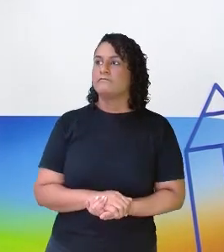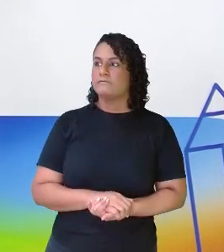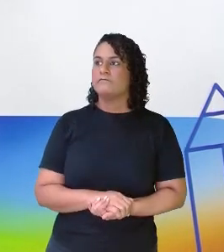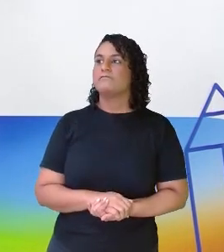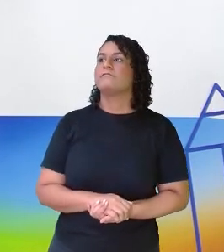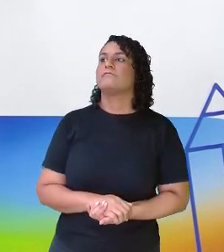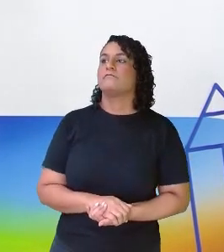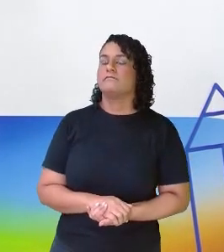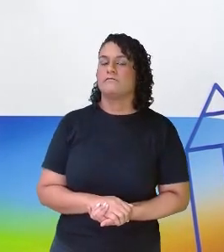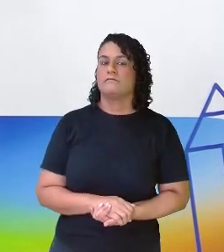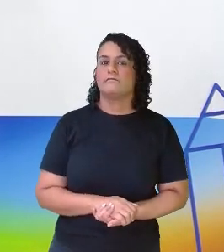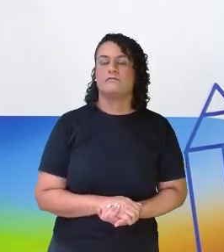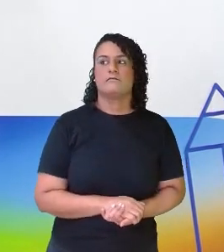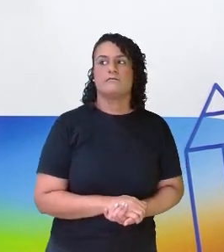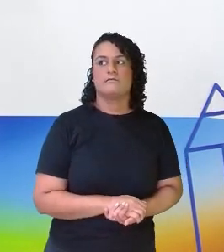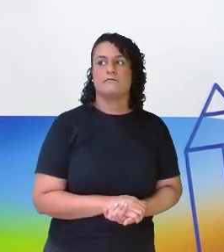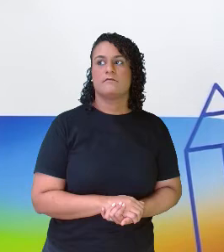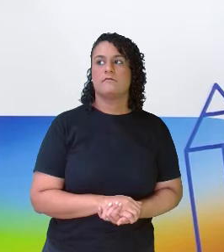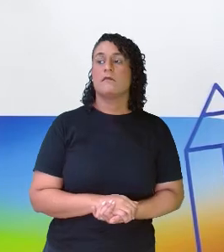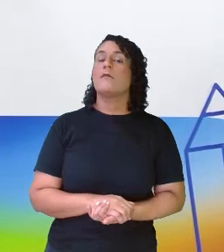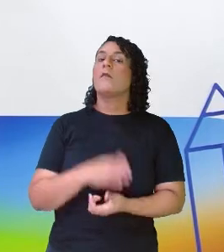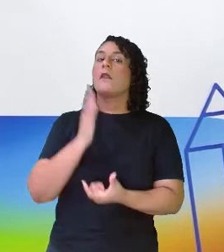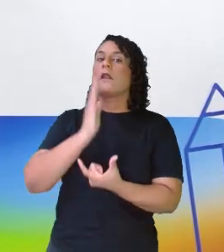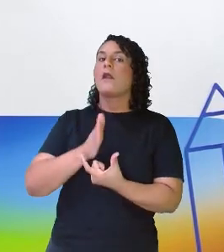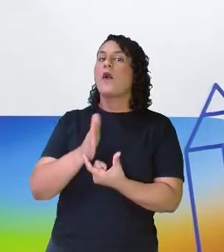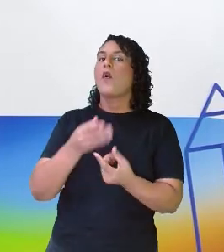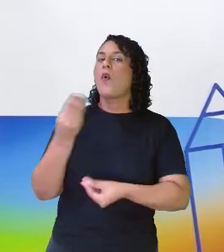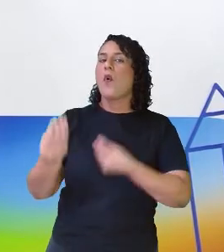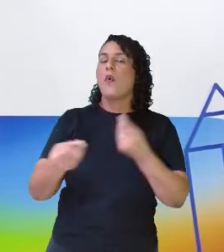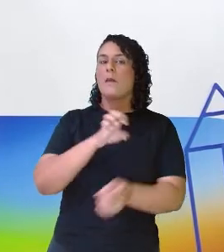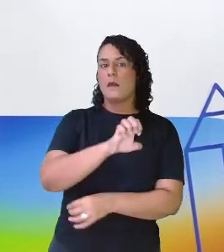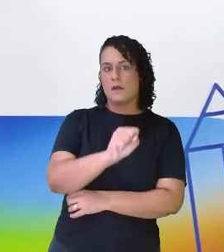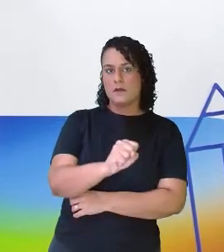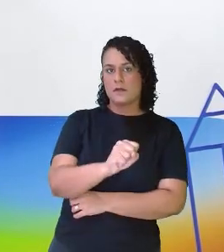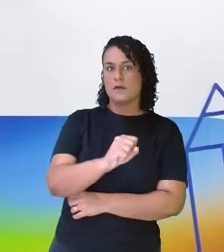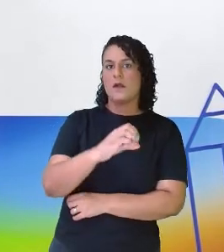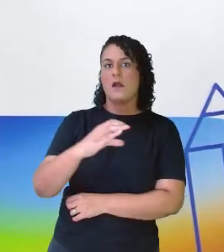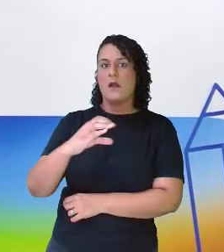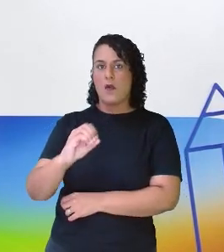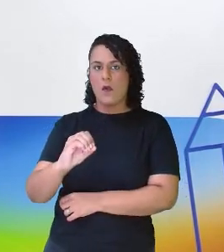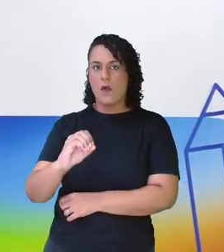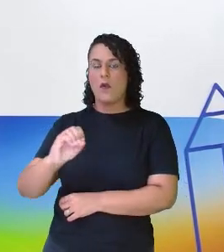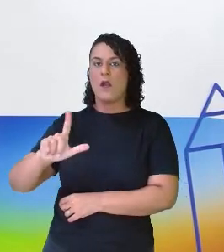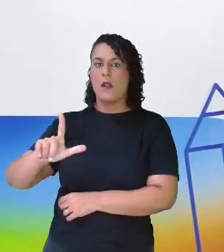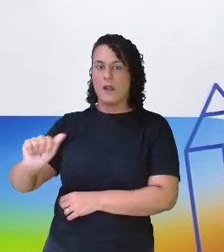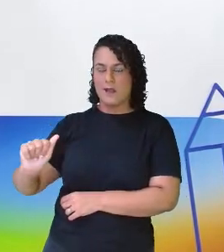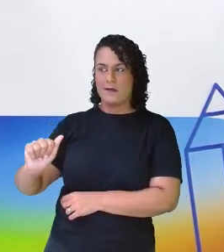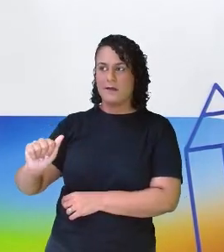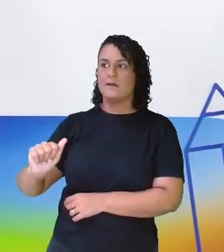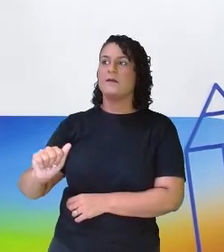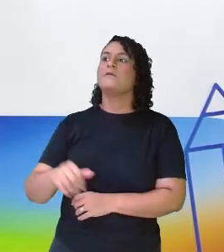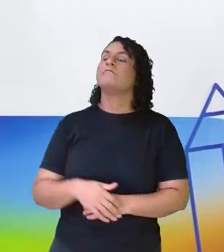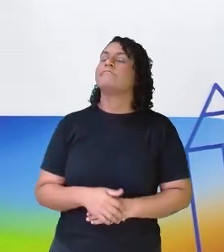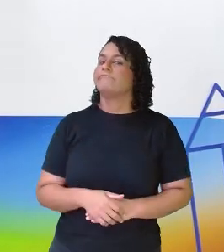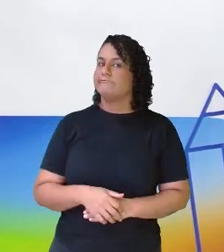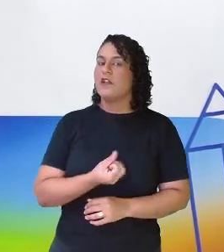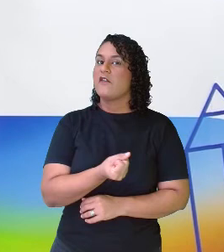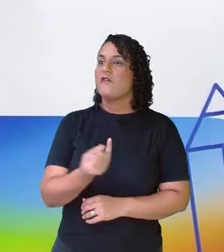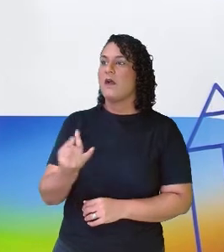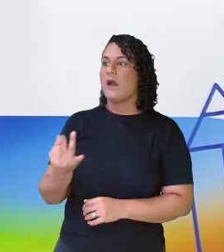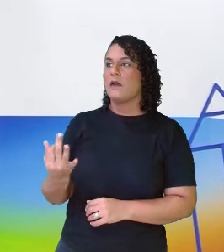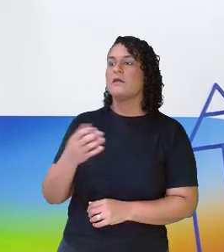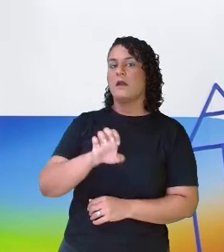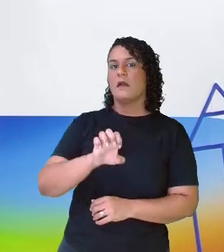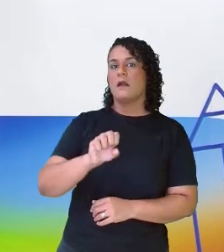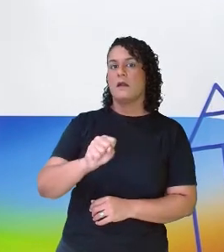colocando abreviado como estava no outro. Separação de sílabas, escola. E o plural,